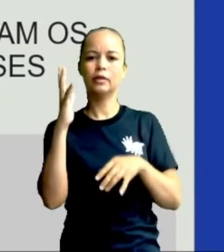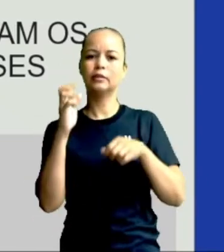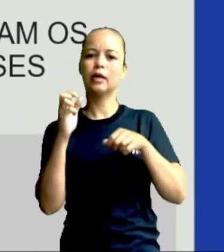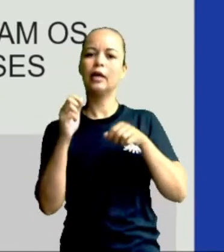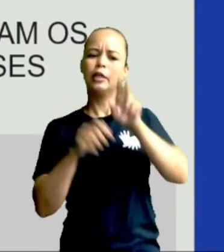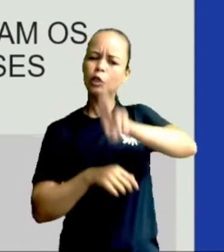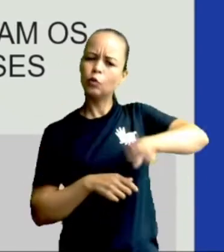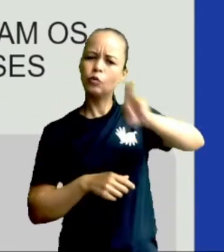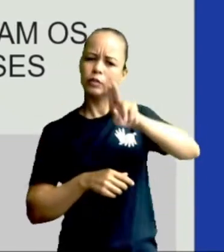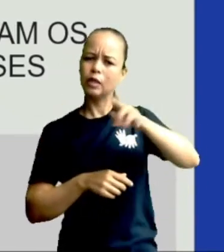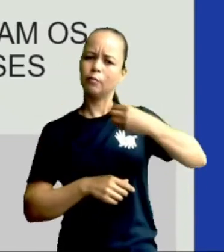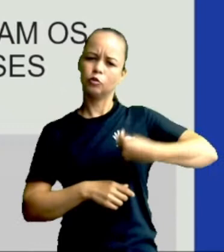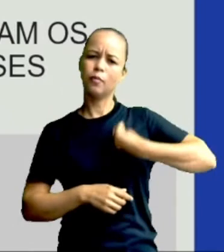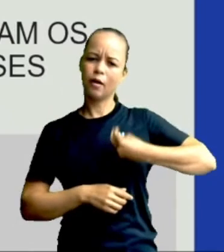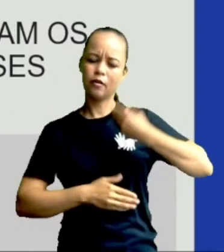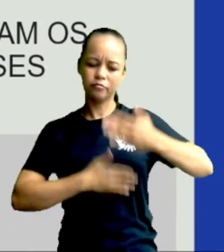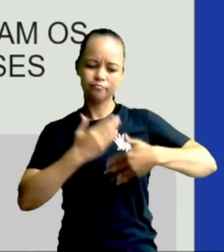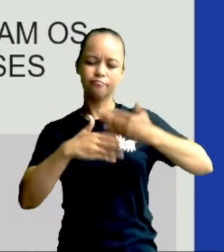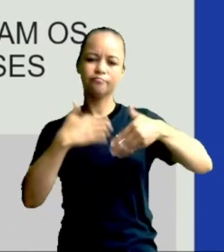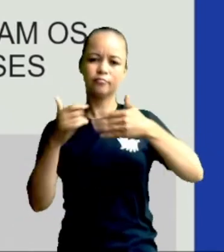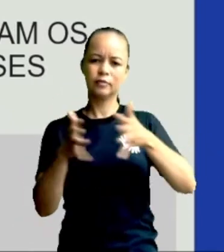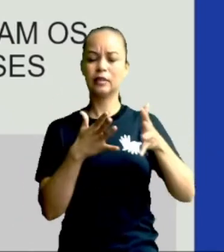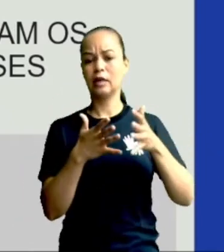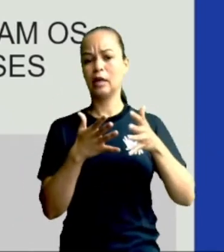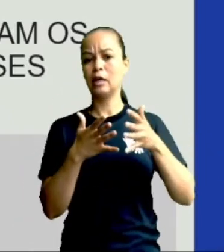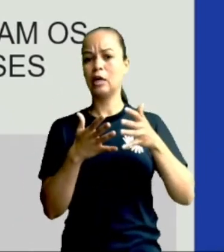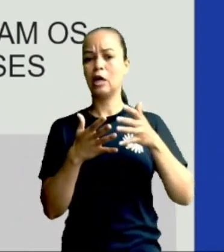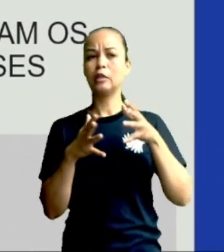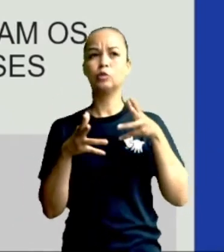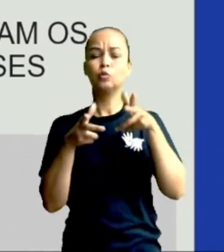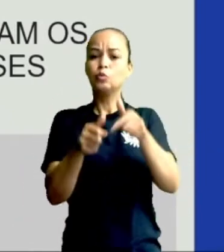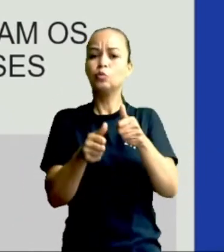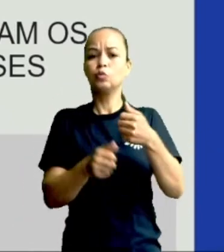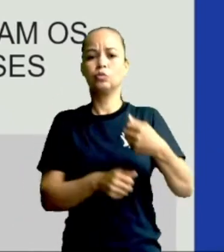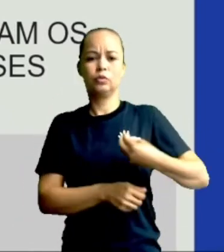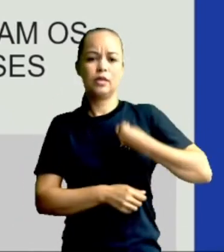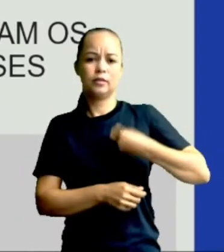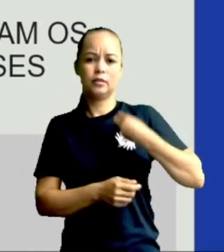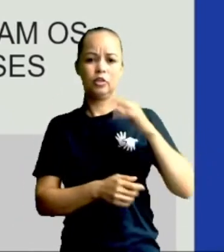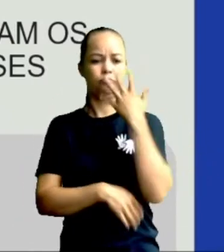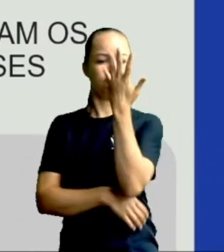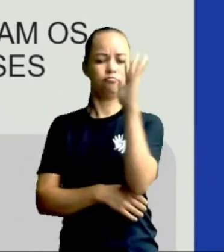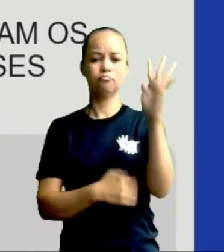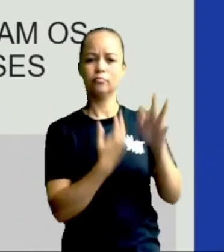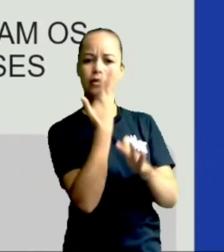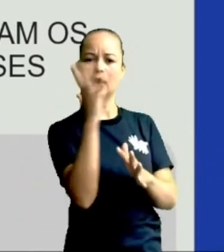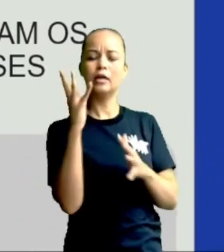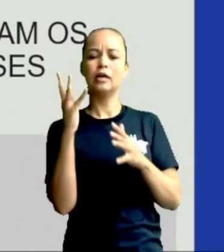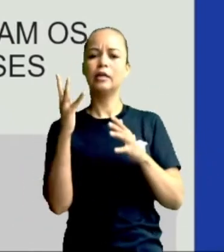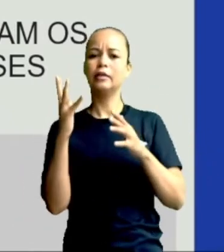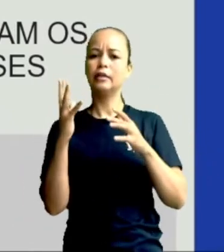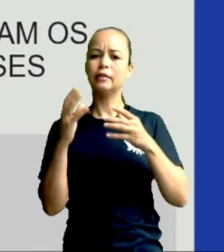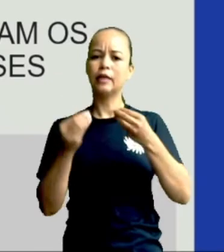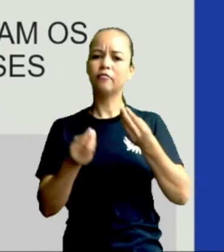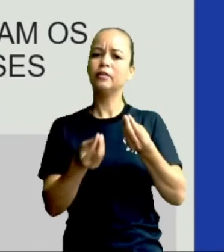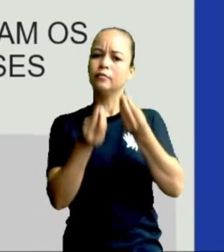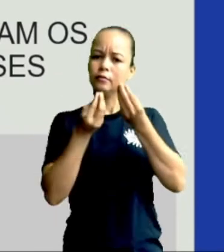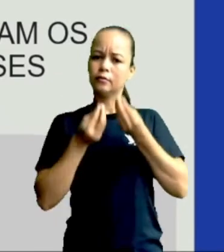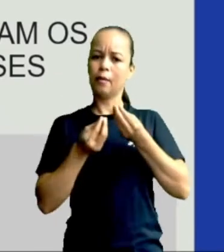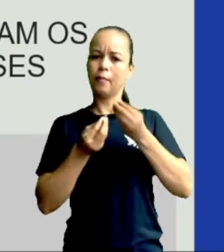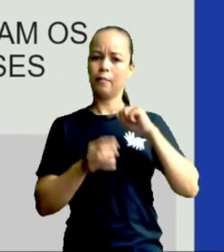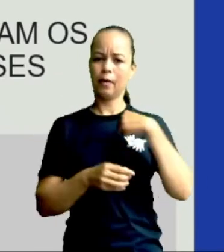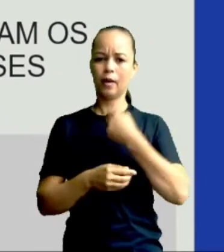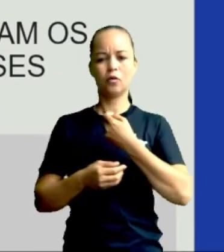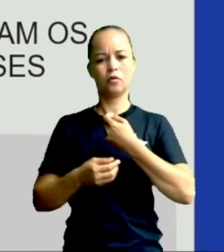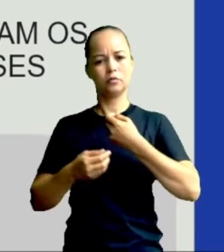para sobreviver. Os recursos naturais é tudo que existe na nossa natureza e que serve para a nossa vida humana, como